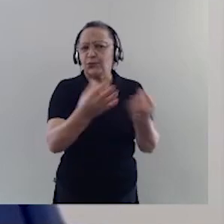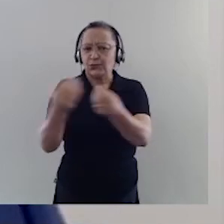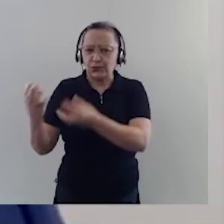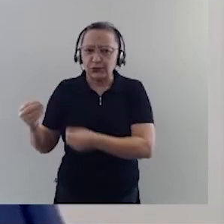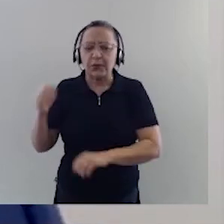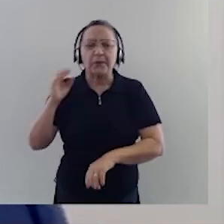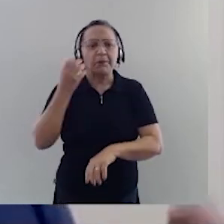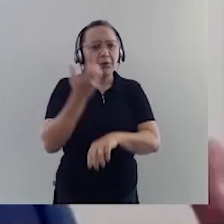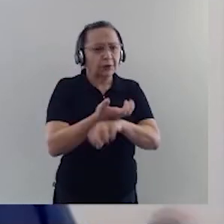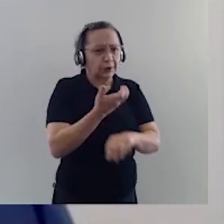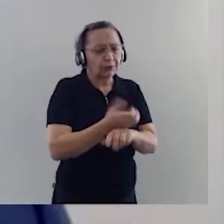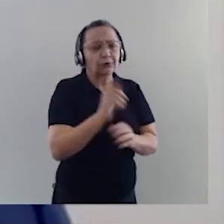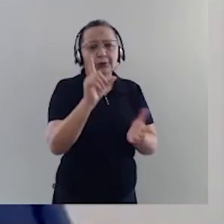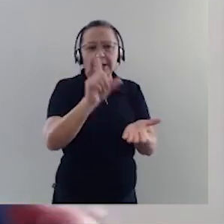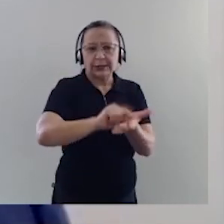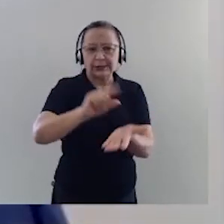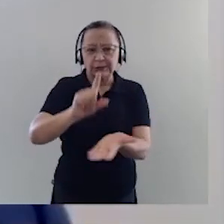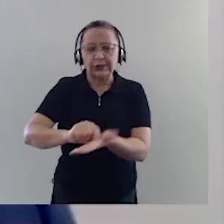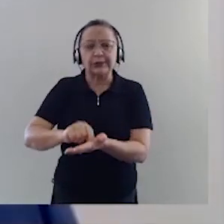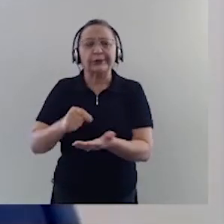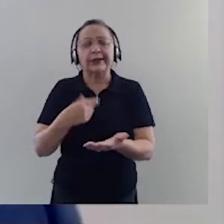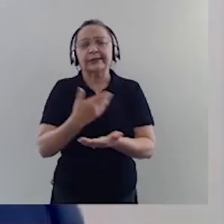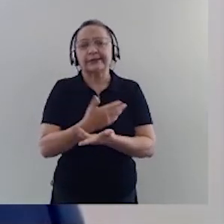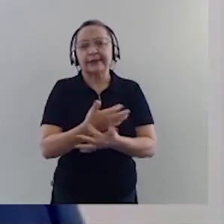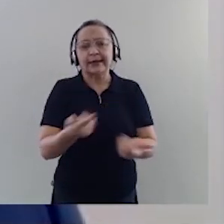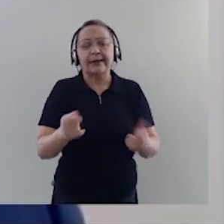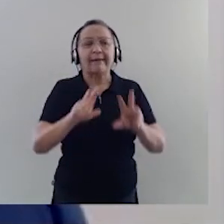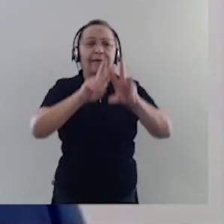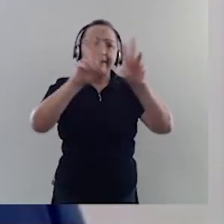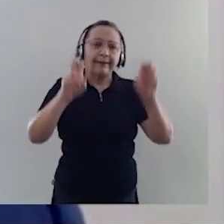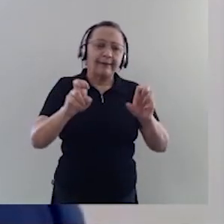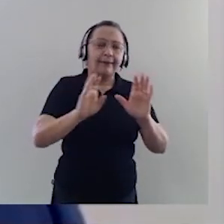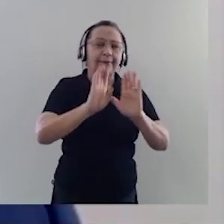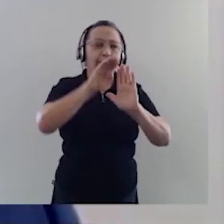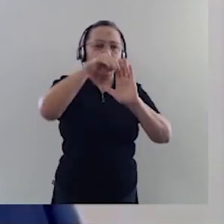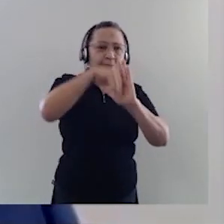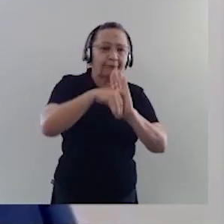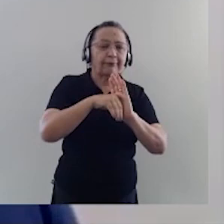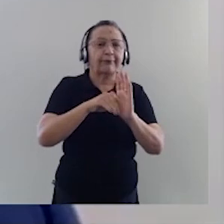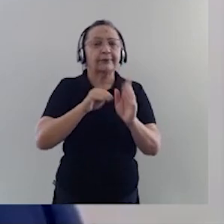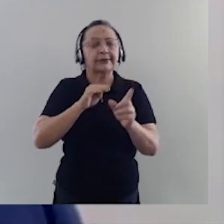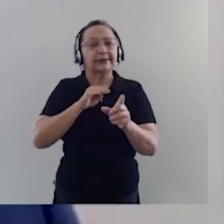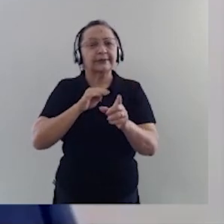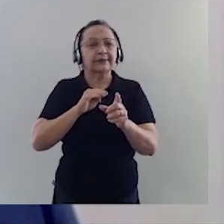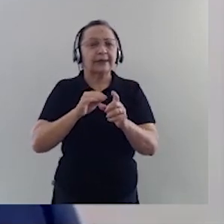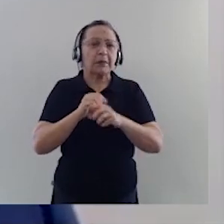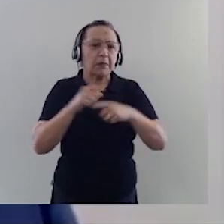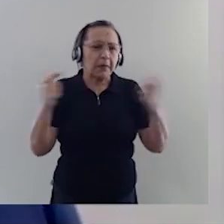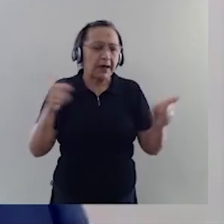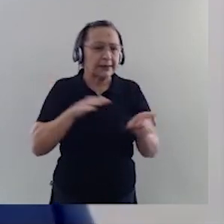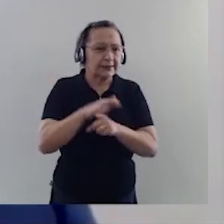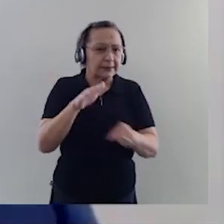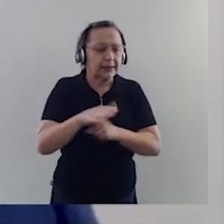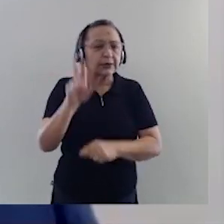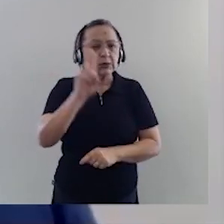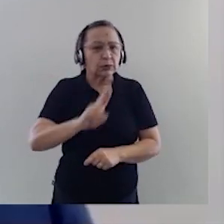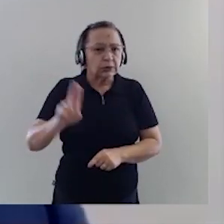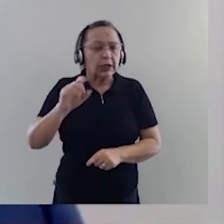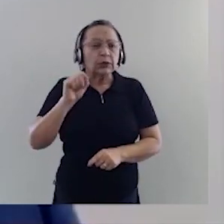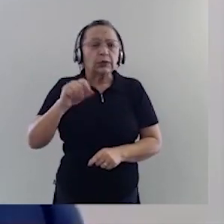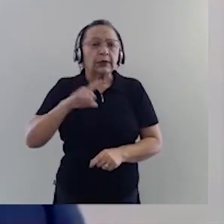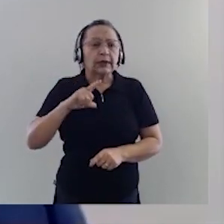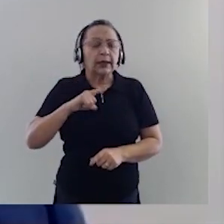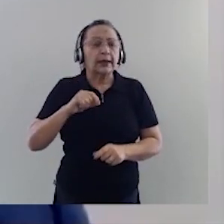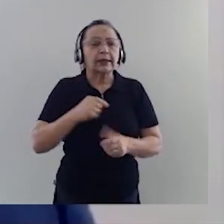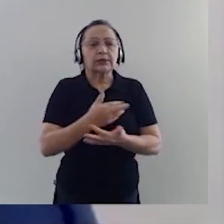torno desse tema, achatar a curva de crescimento das demandas, utilizando as soluções